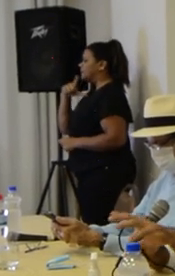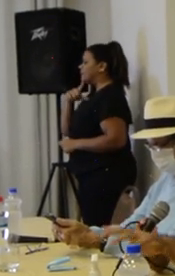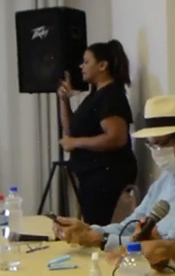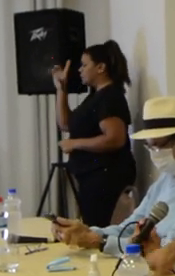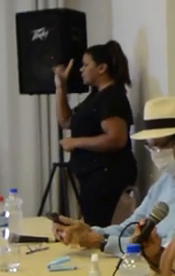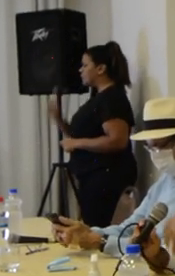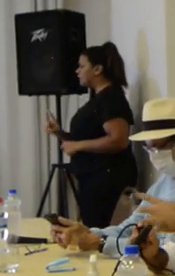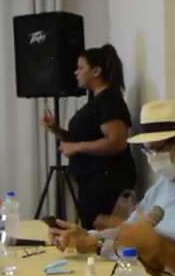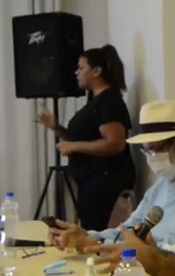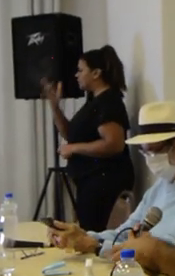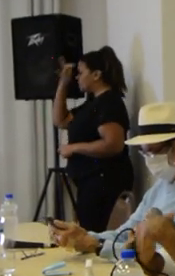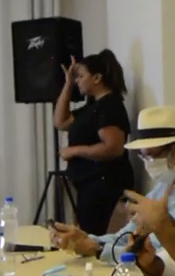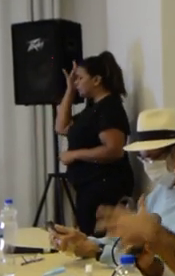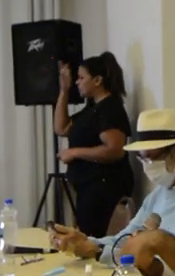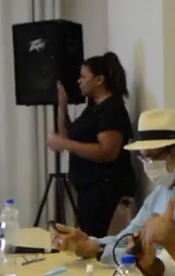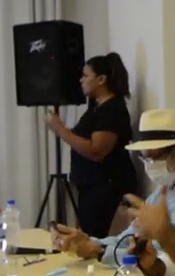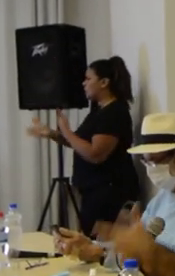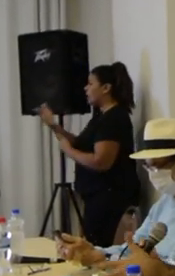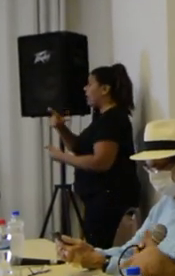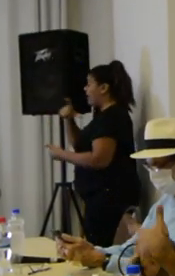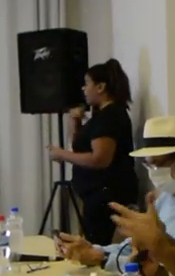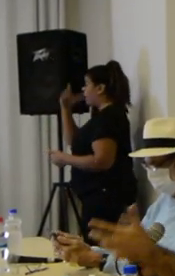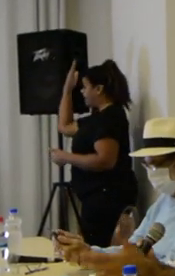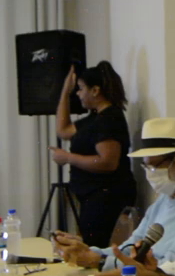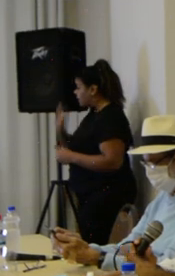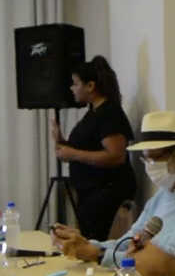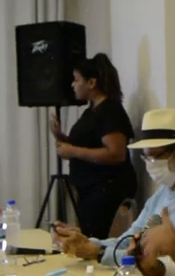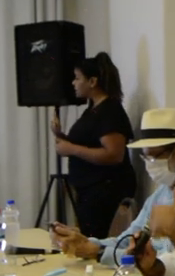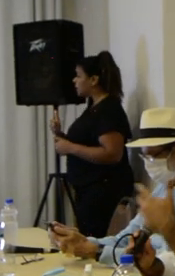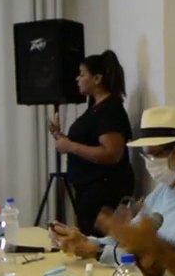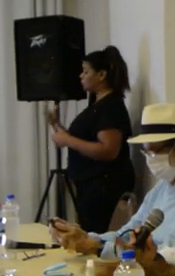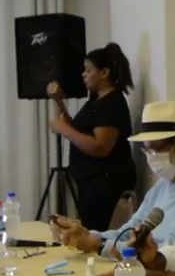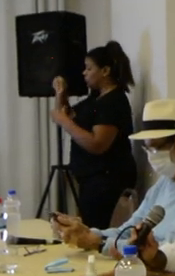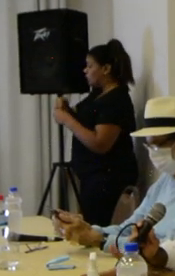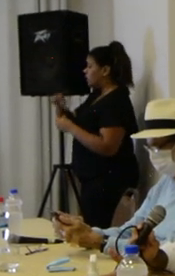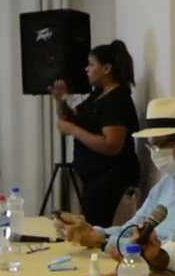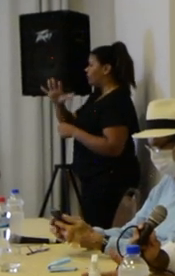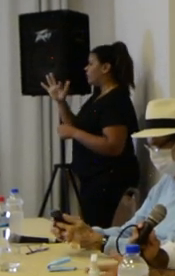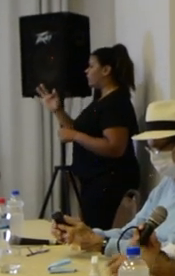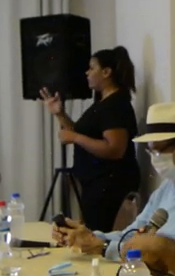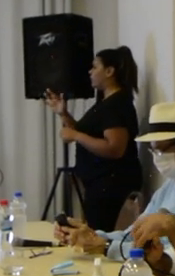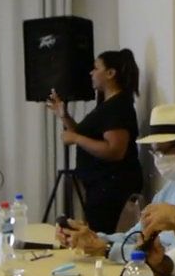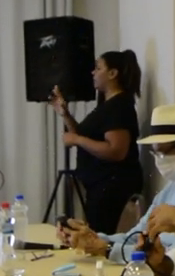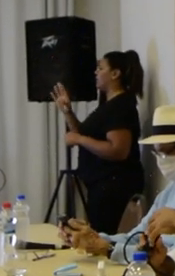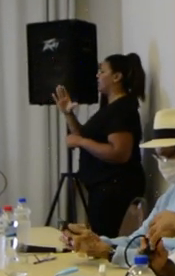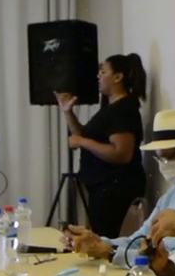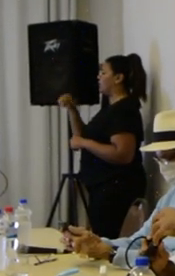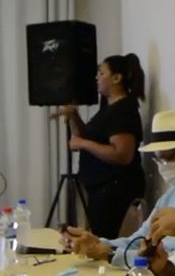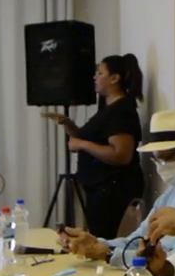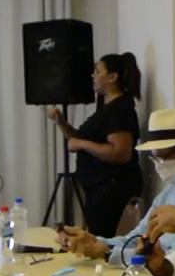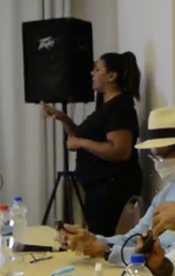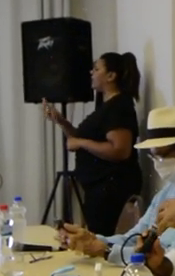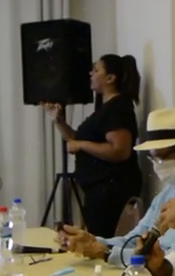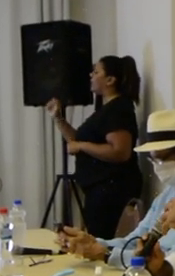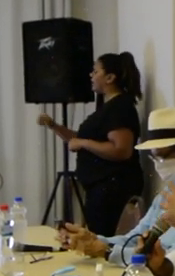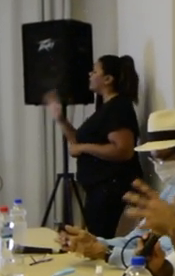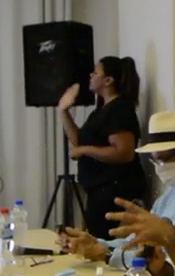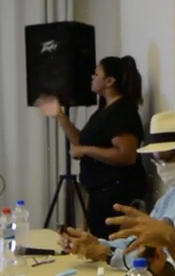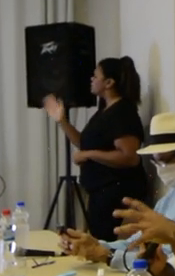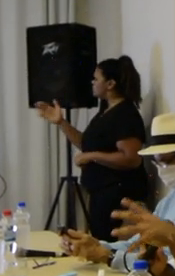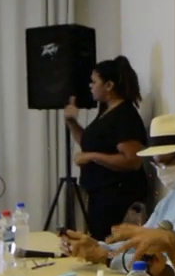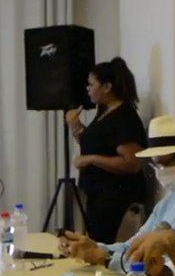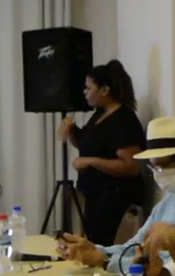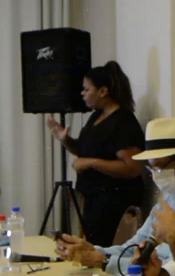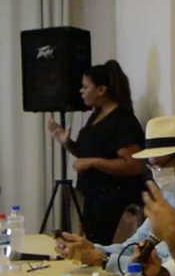defesa do consumidor. Eu sou membro de todas essas comissões da Câmara de Cabo Frio, com reuniões frequentes, já fui